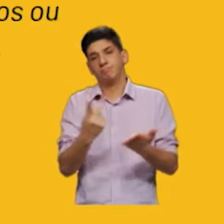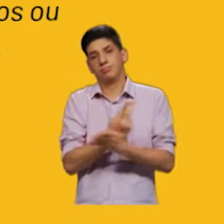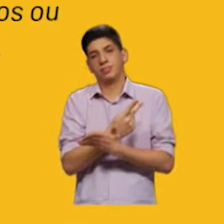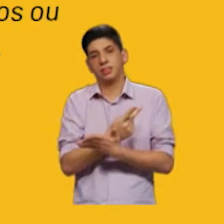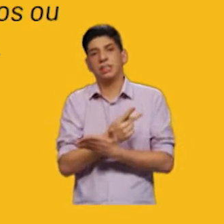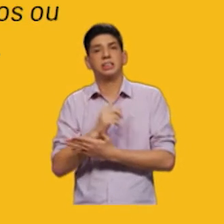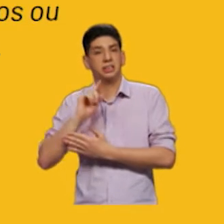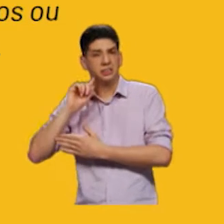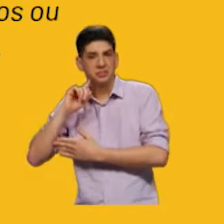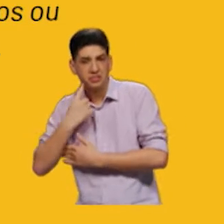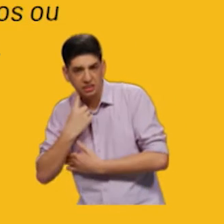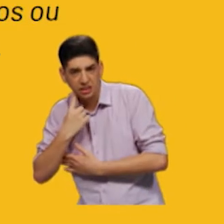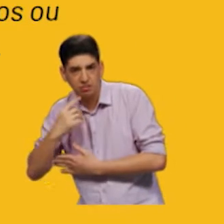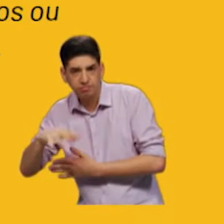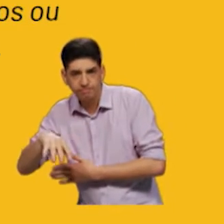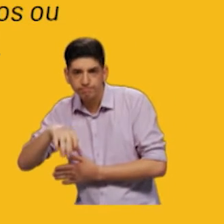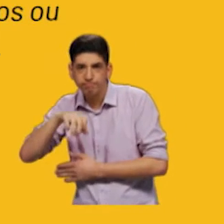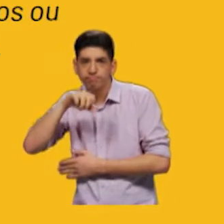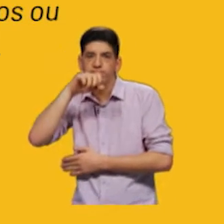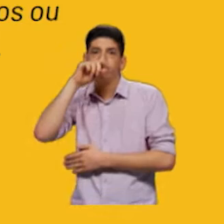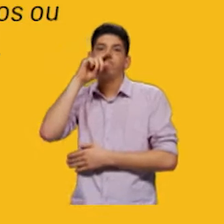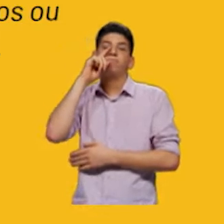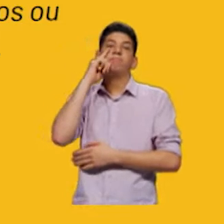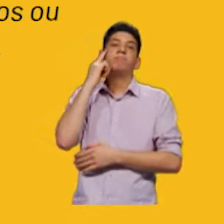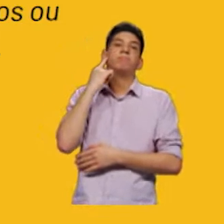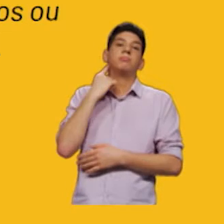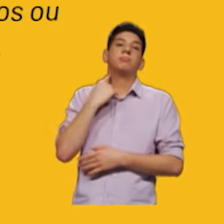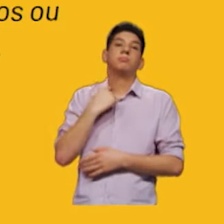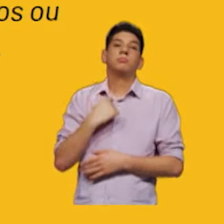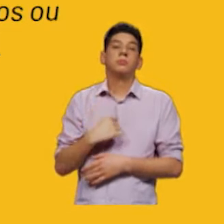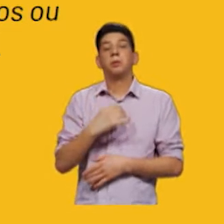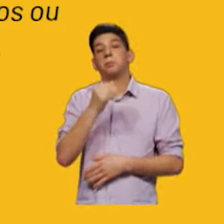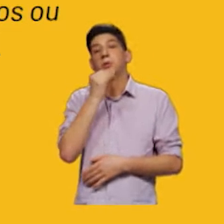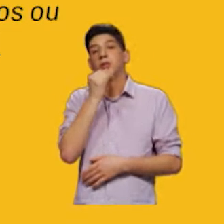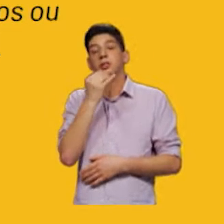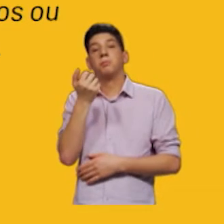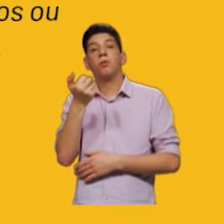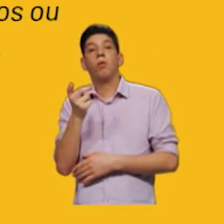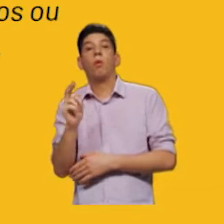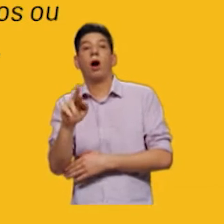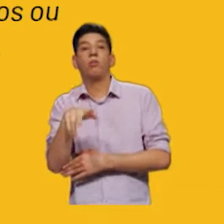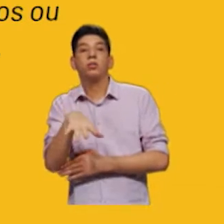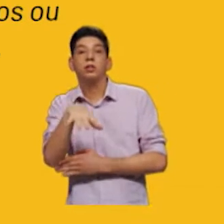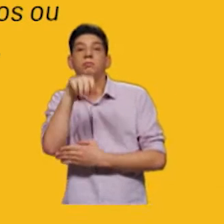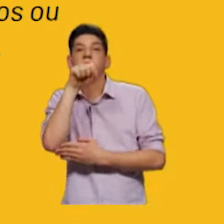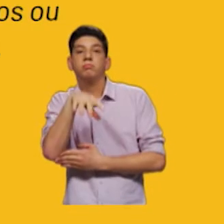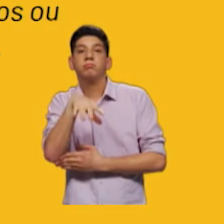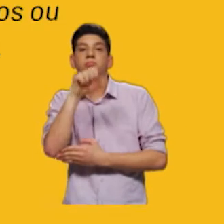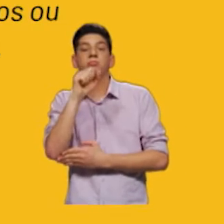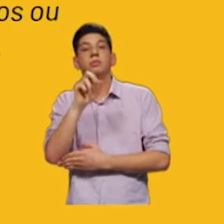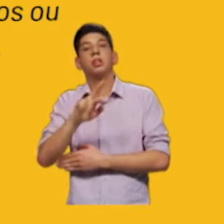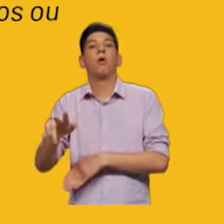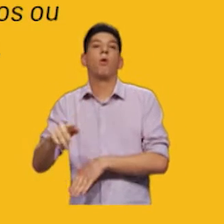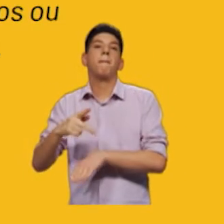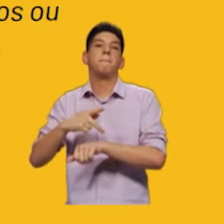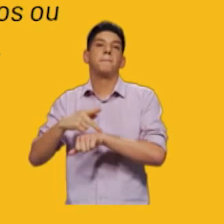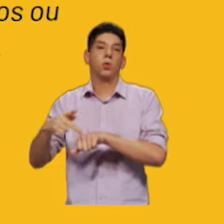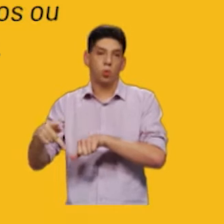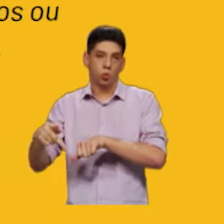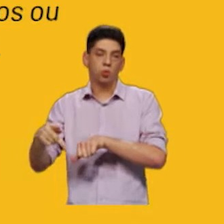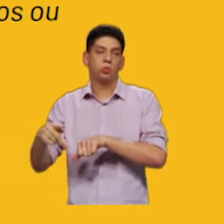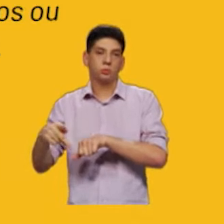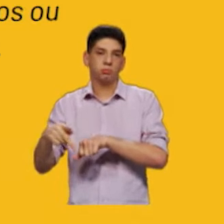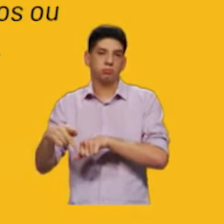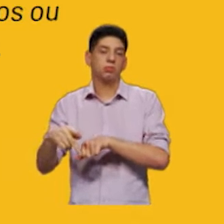micro-organismos cheguem até os nossos órgãos. Às vezes, o ar que você está respirando, ele não é um ar puro, ele é um ar